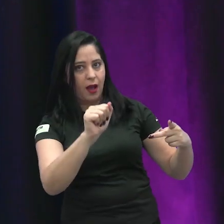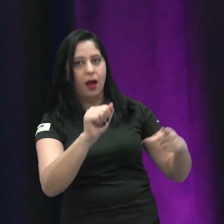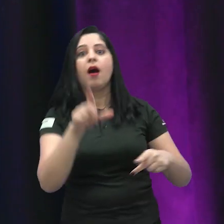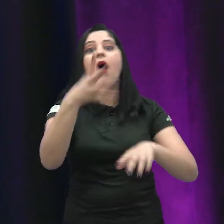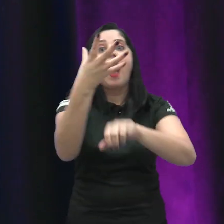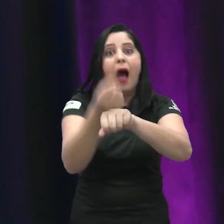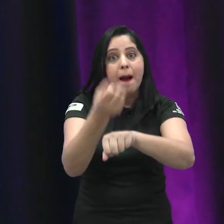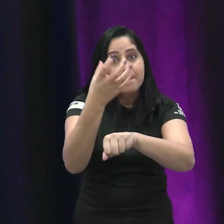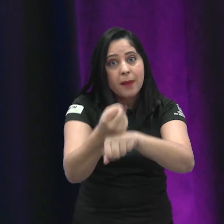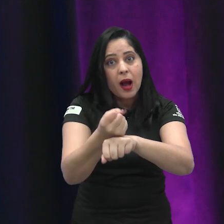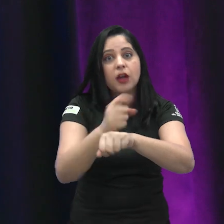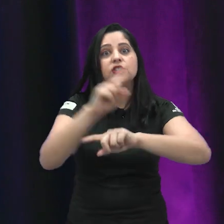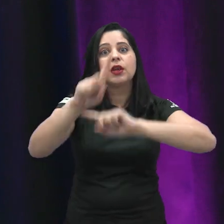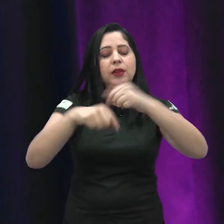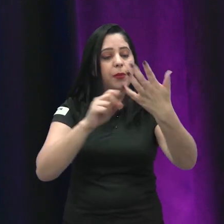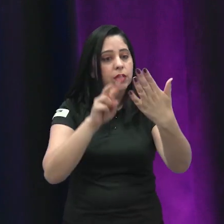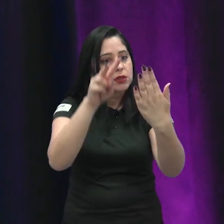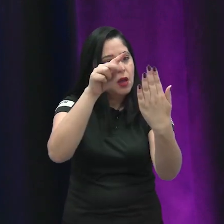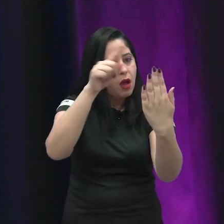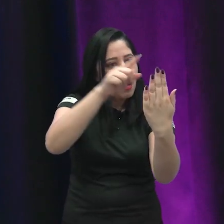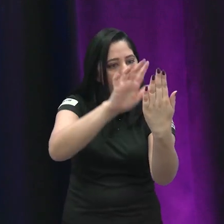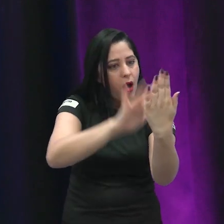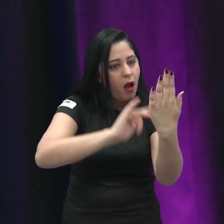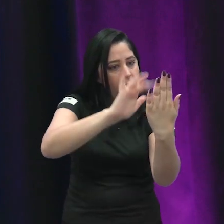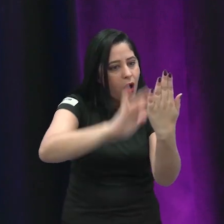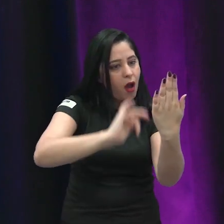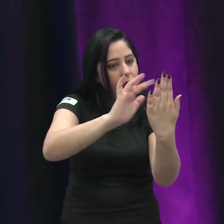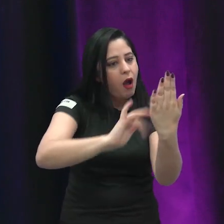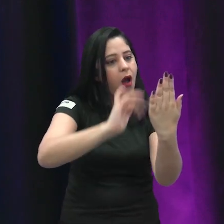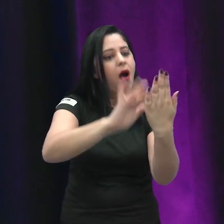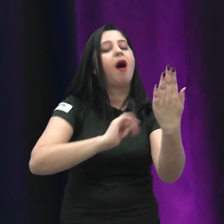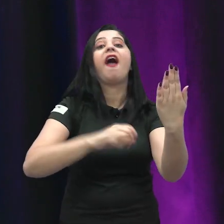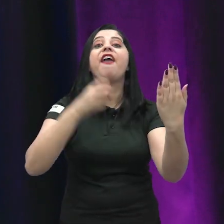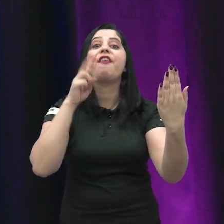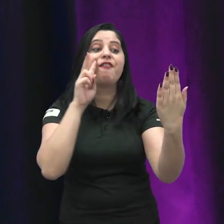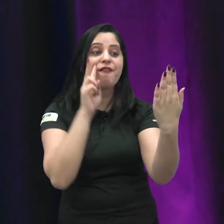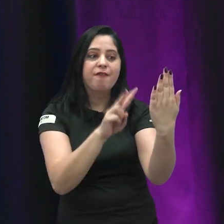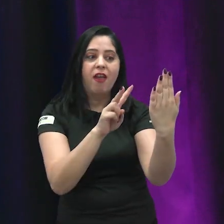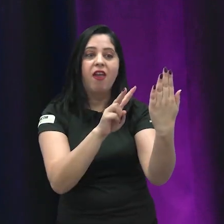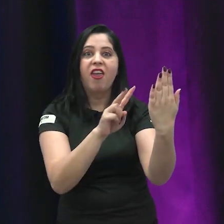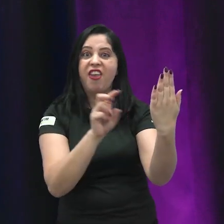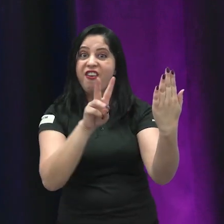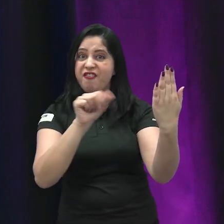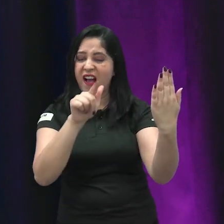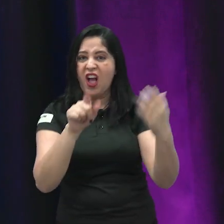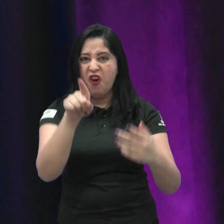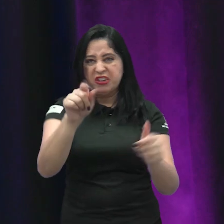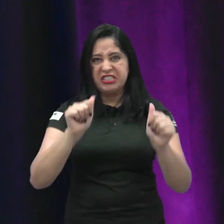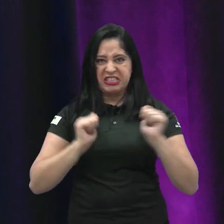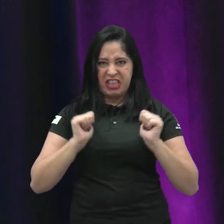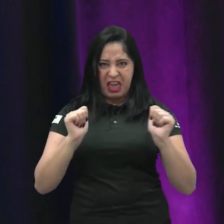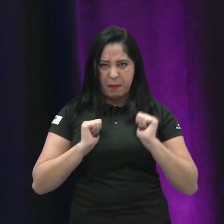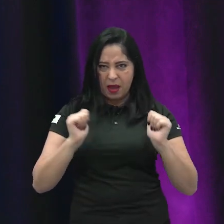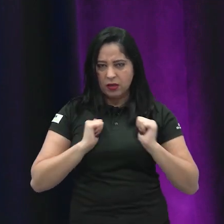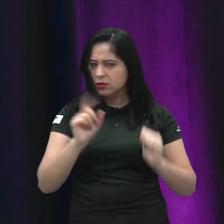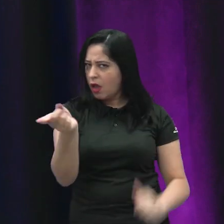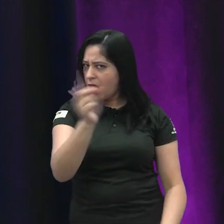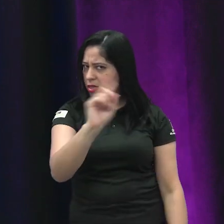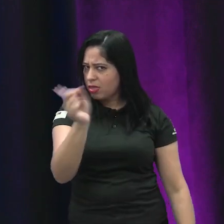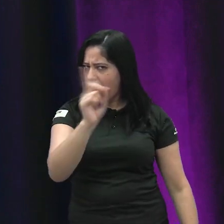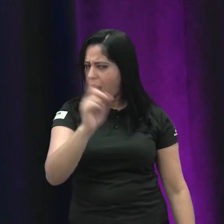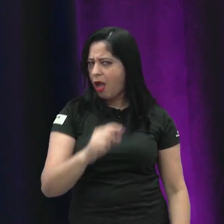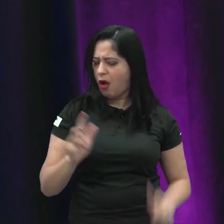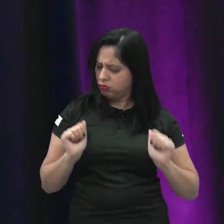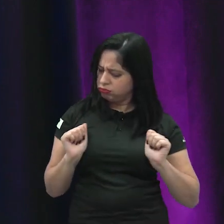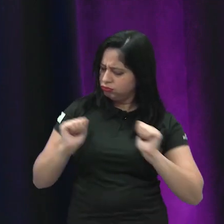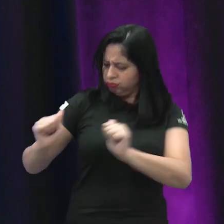aplicativo, dá uma conferida lá em todas as atividades que estão disponíveis, então tá parado porque quer, hein? Já tô aqui